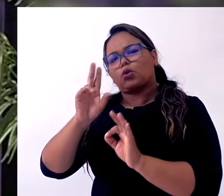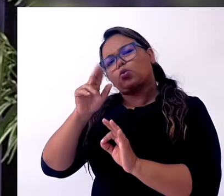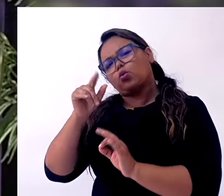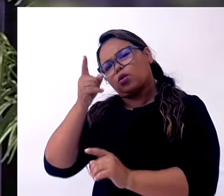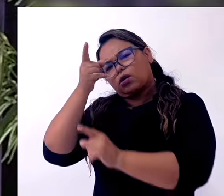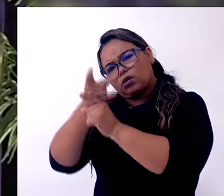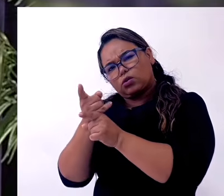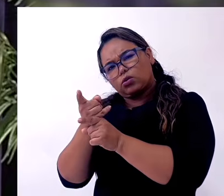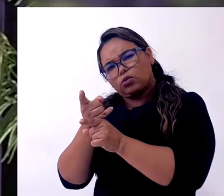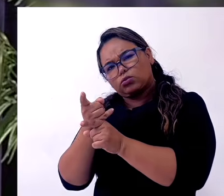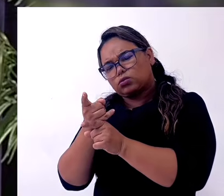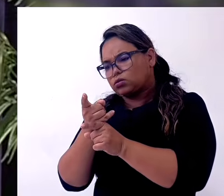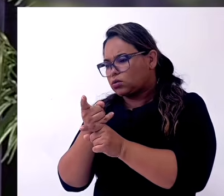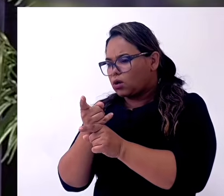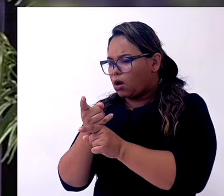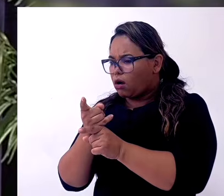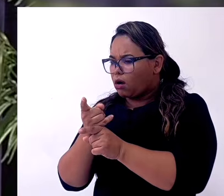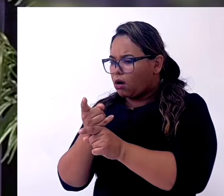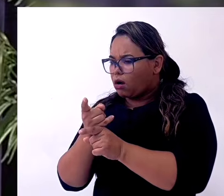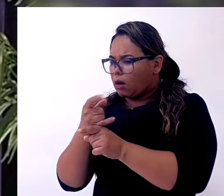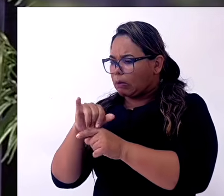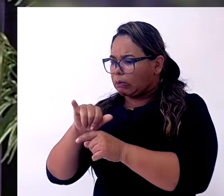aeronave.